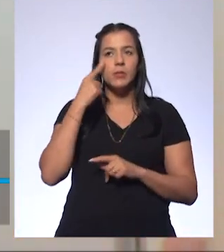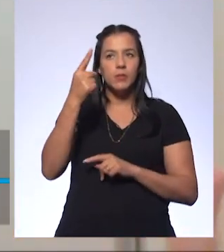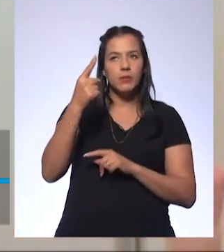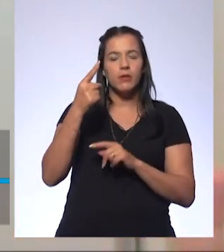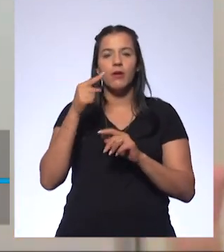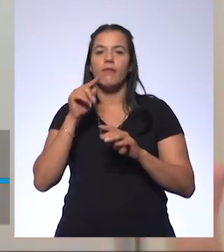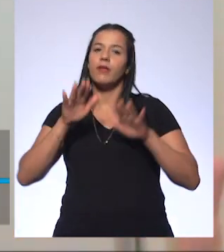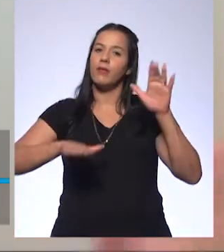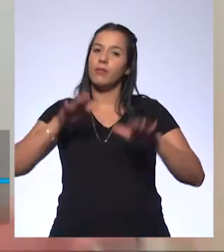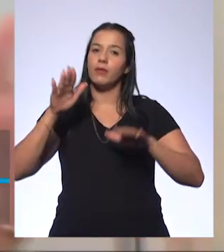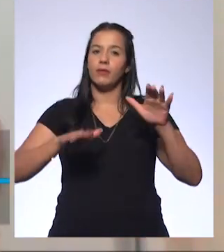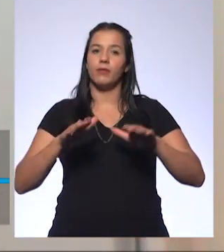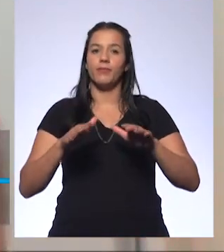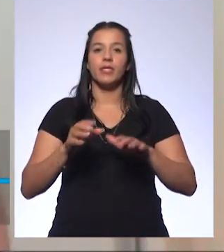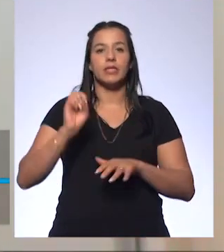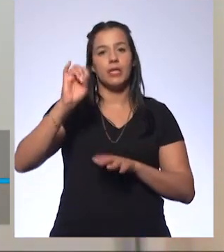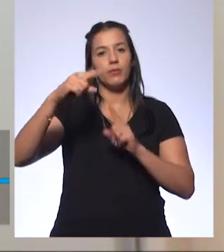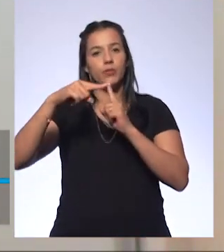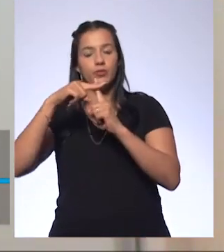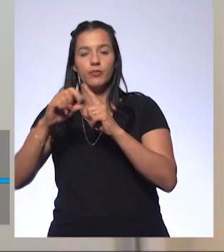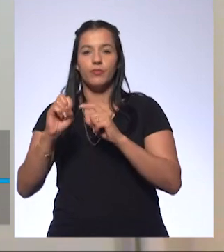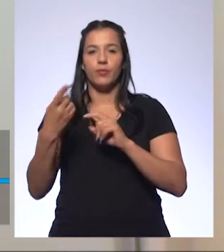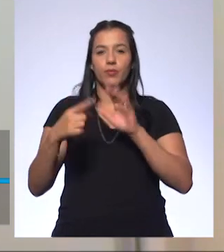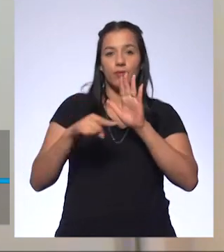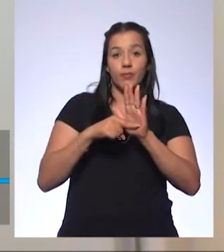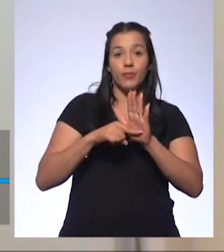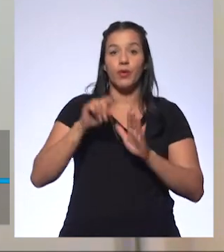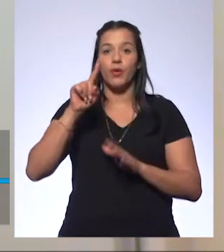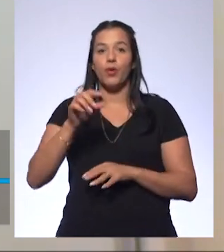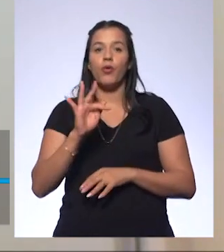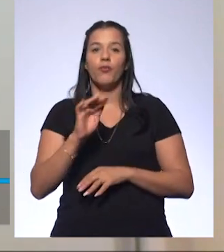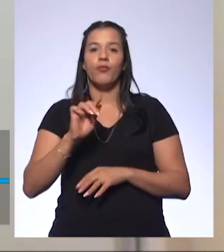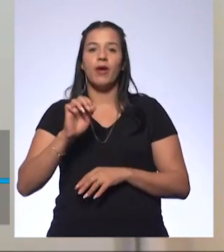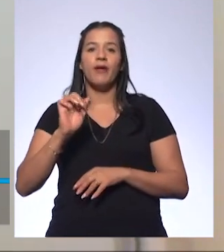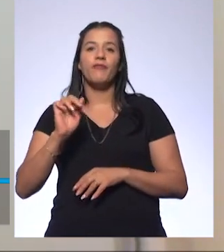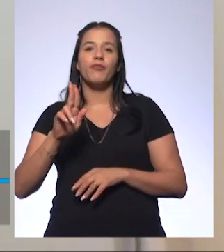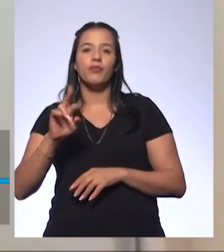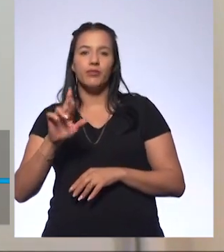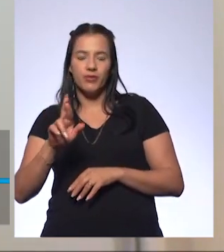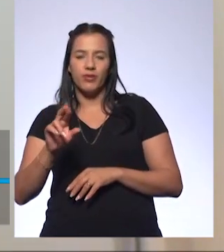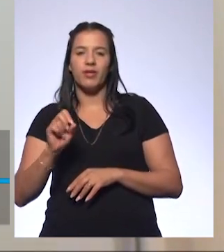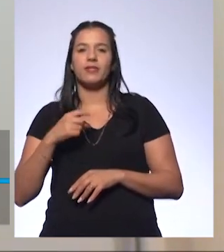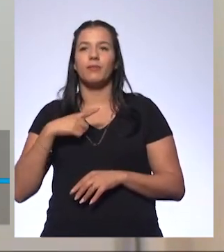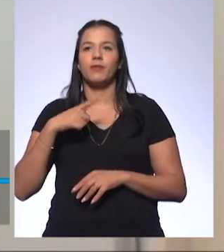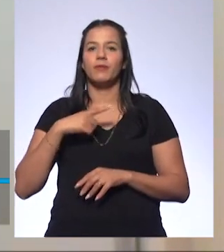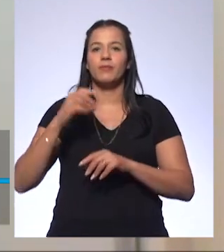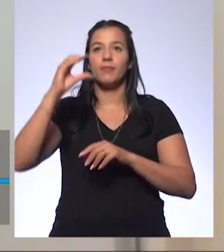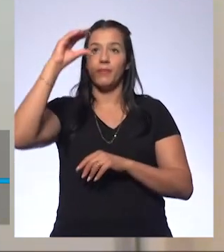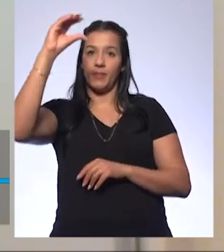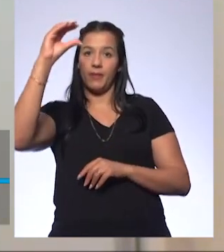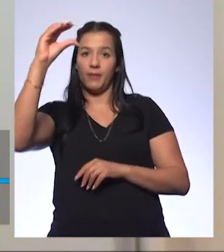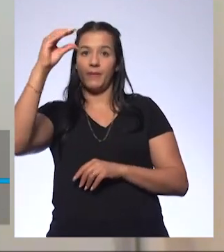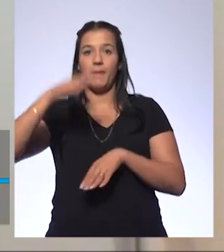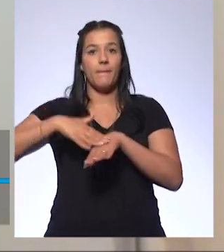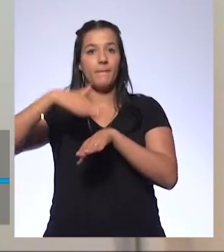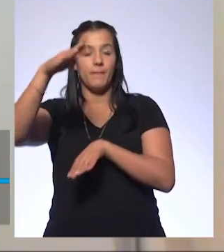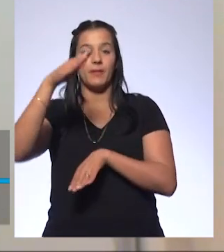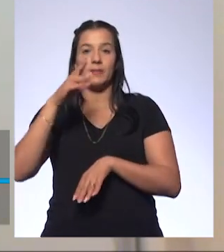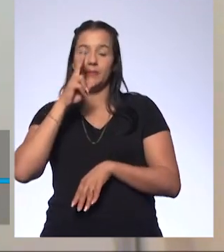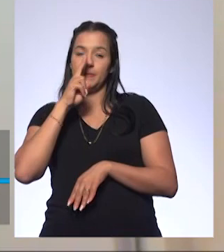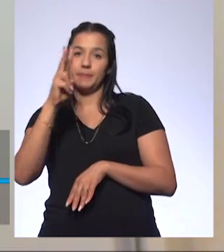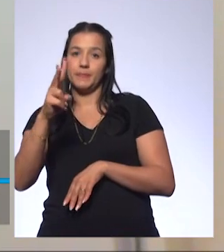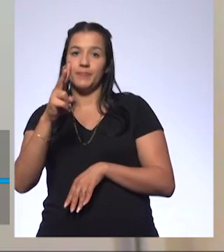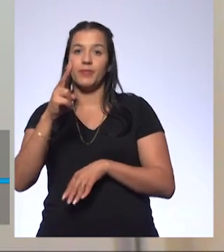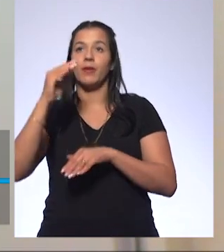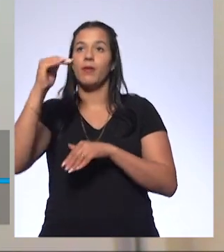menos eletronegativo. O flúor é quem está no topo. Ele é o mais eletronegativo, ele é quem está mais para a direita e quem está